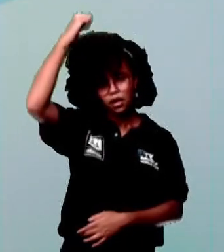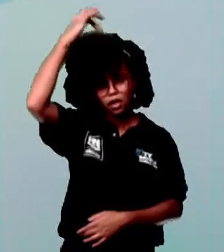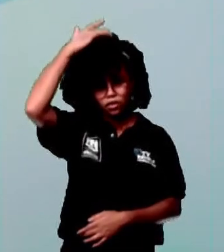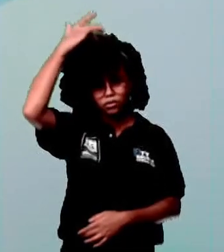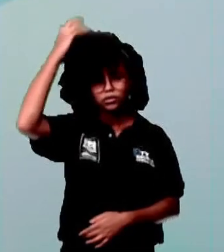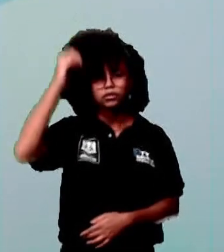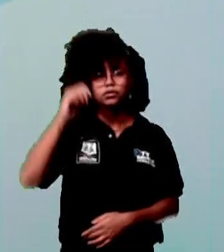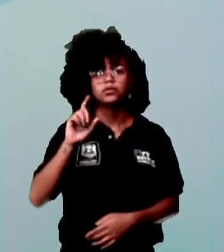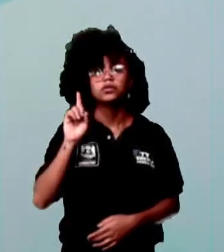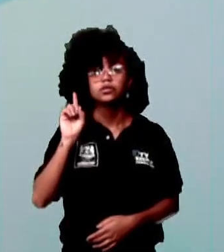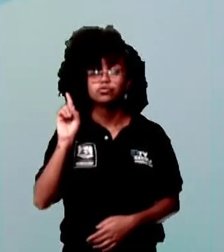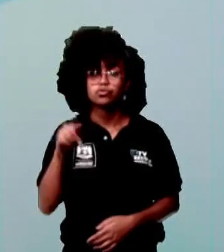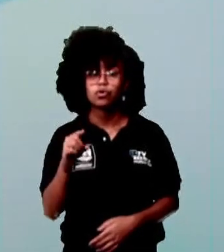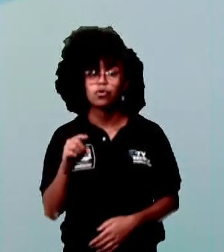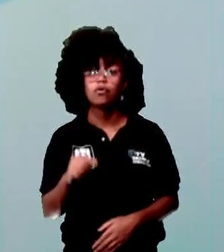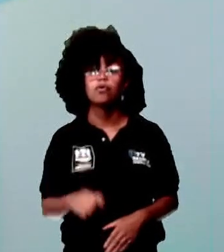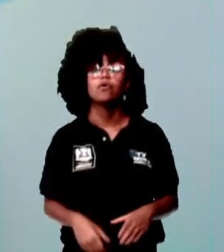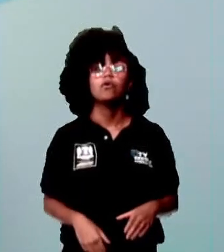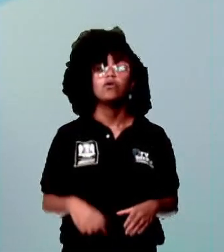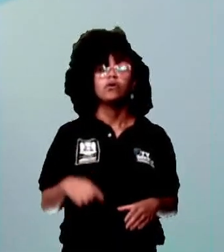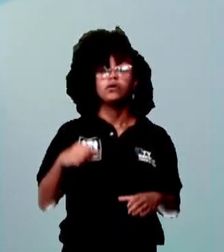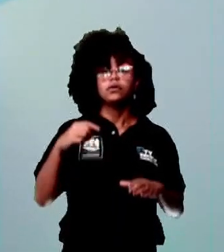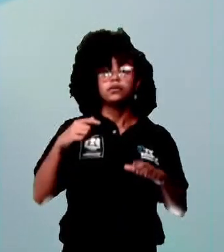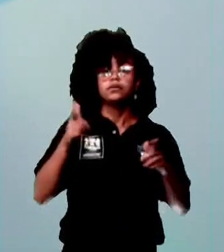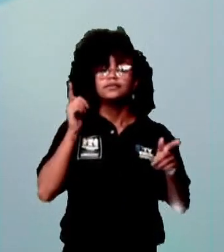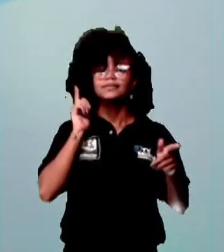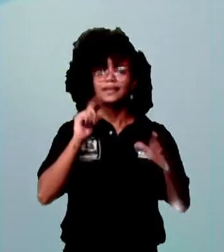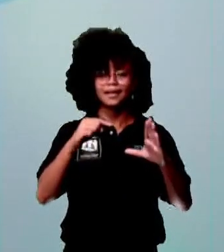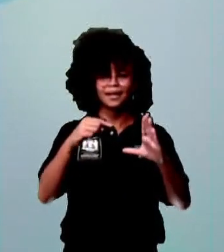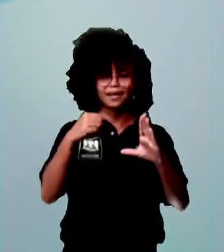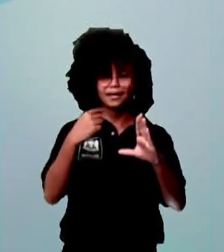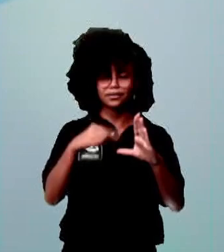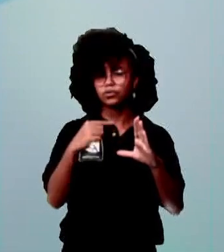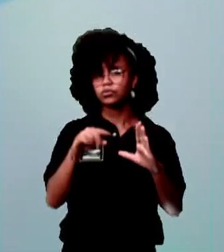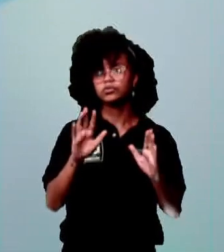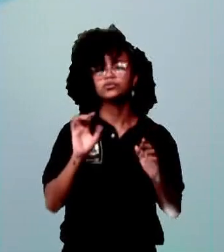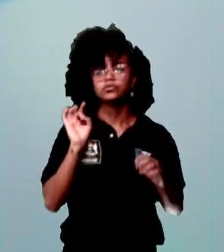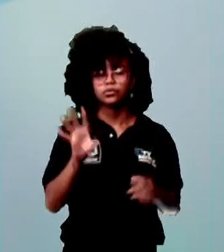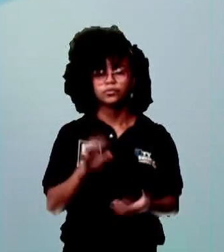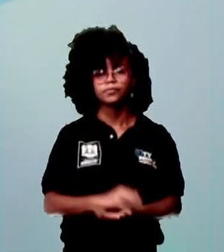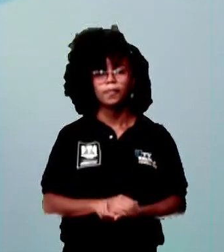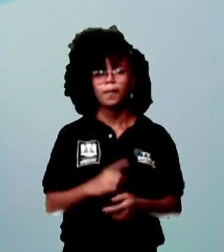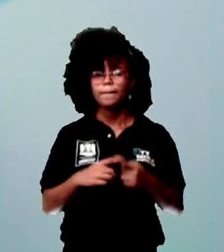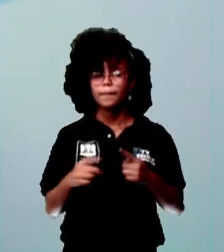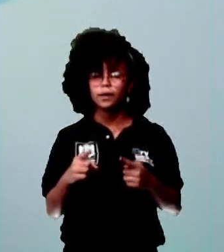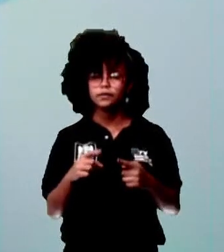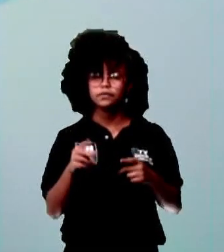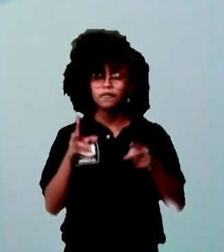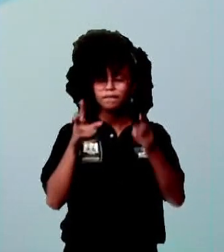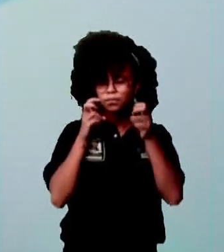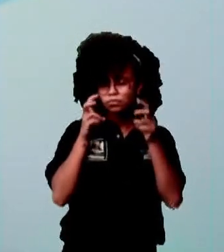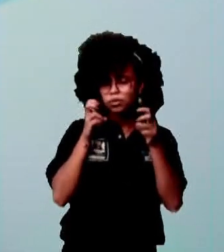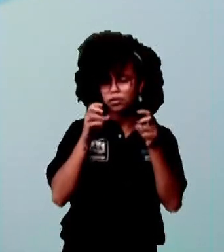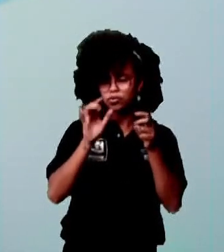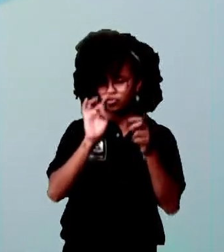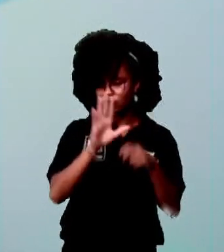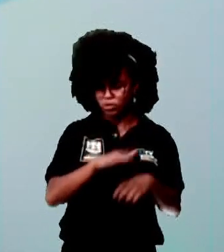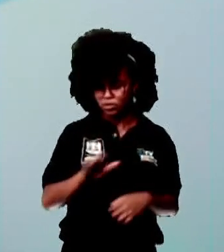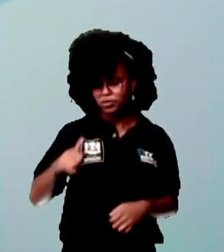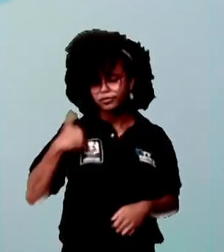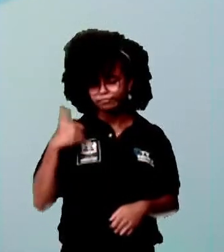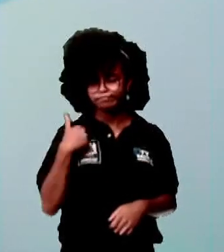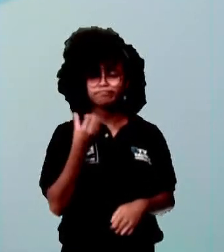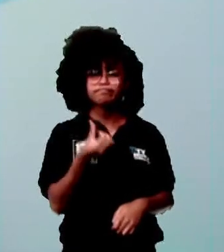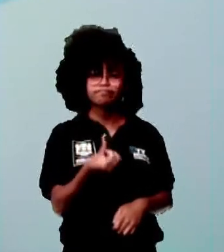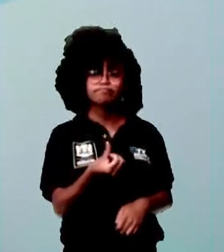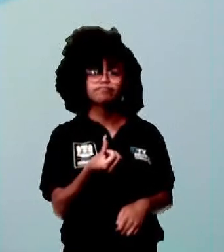está sendo irônico aqui com o pai. Mas, ao observarmos que se trata de uma criança de apenas 6 anos de idade e